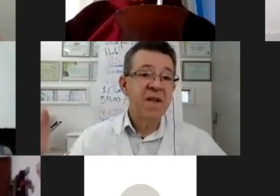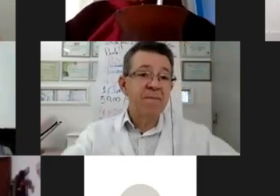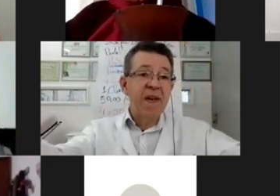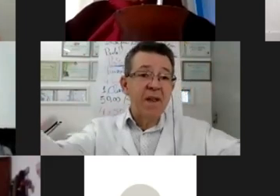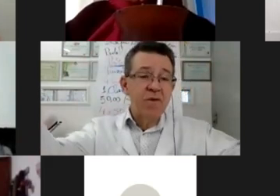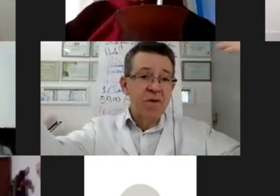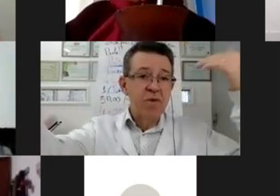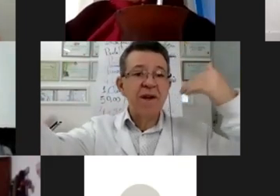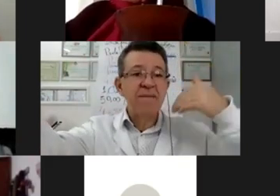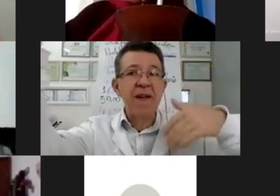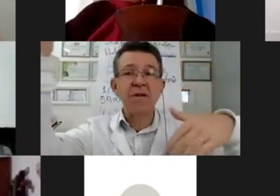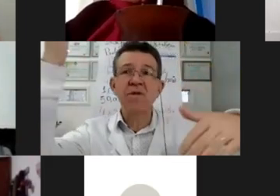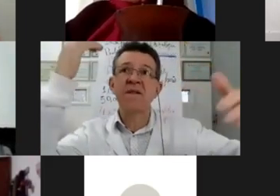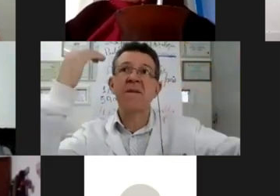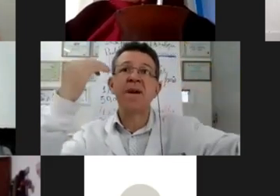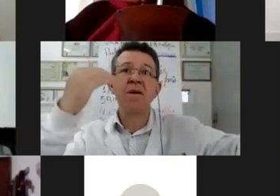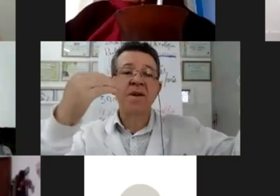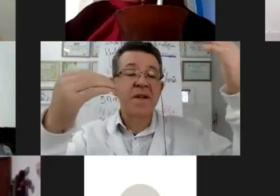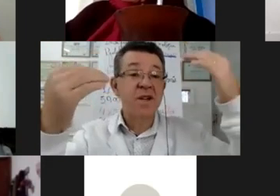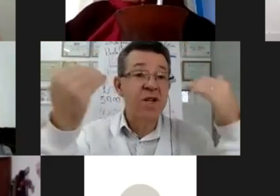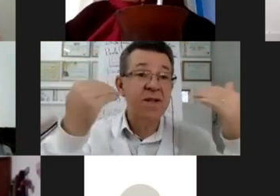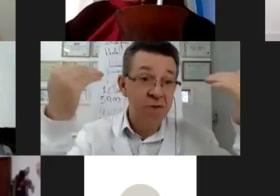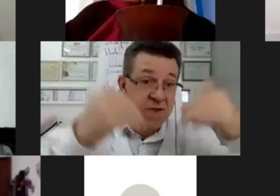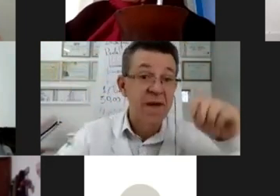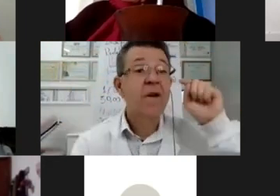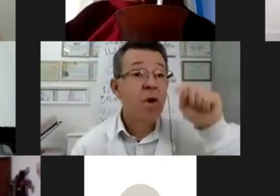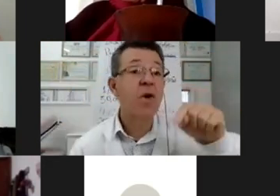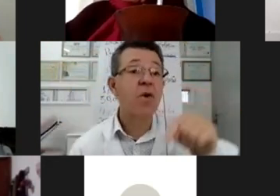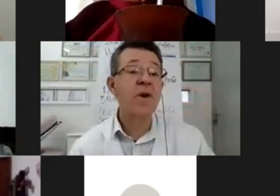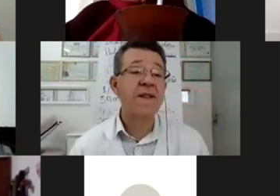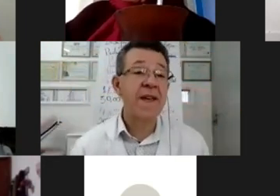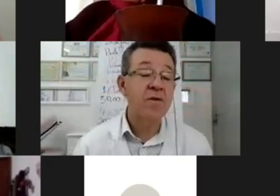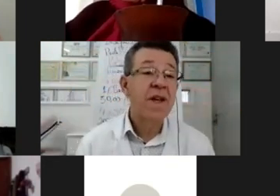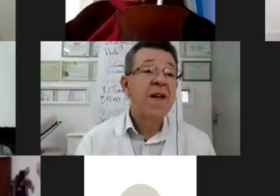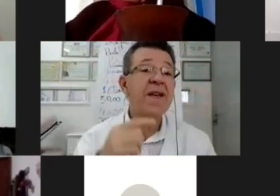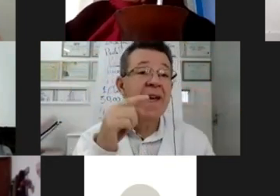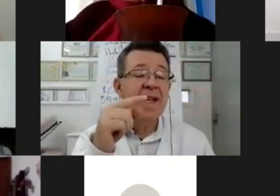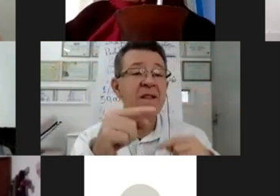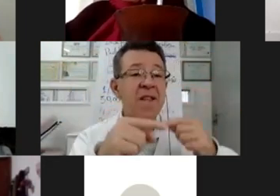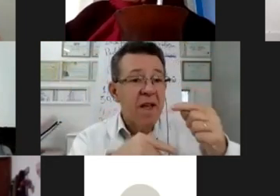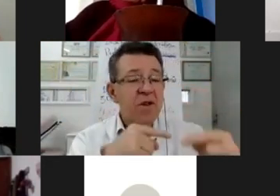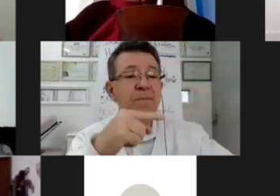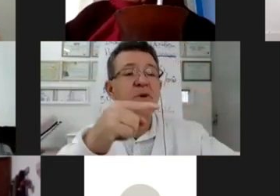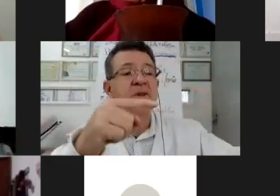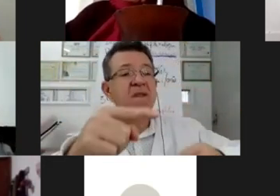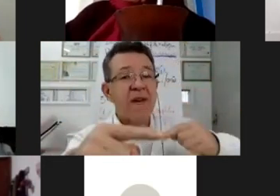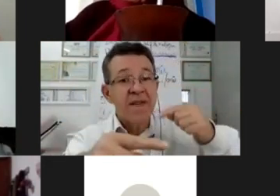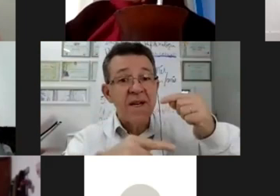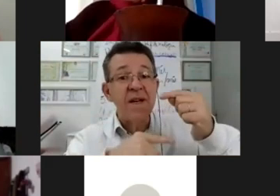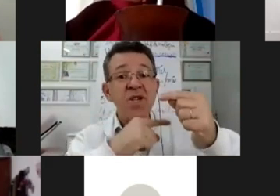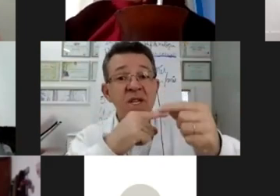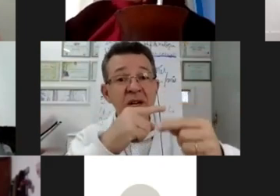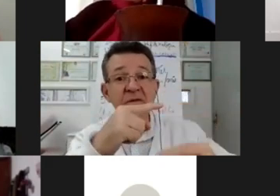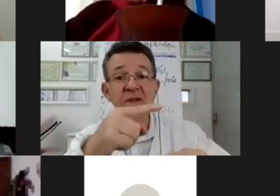Ele recebendo o alimento que recebeu, as energias que você colocou lá dentro, e ele tendo que processar